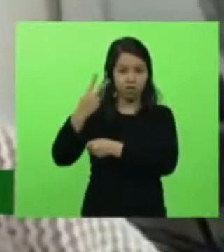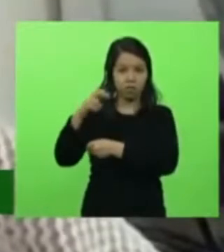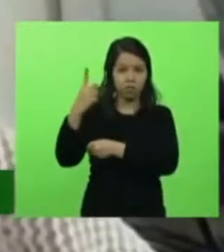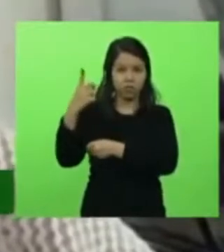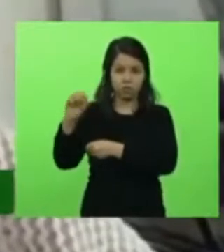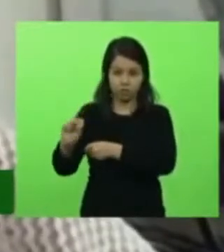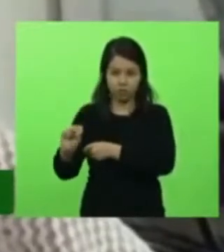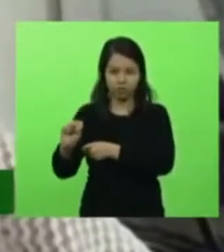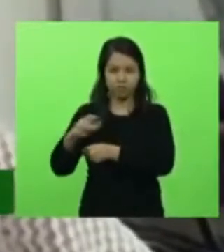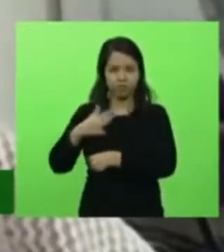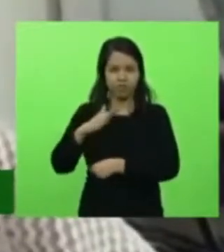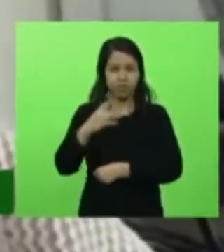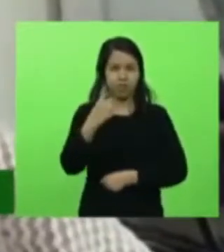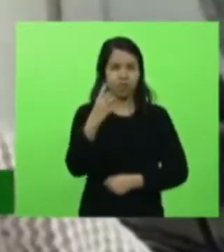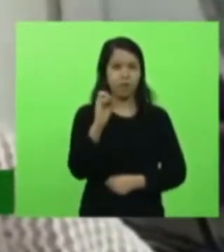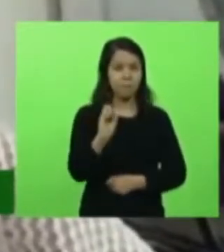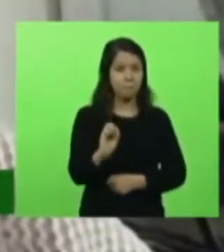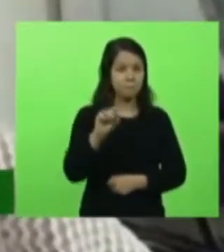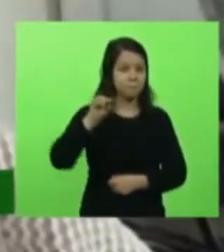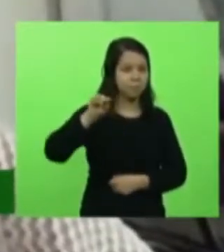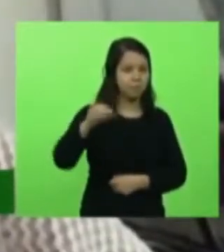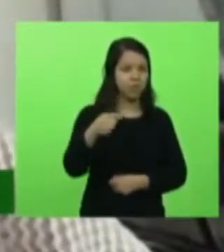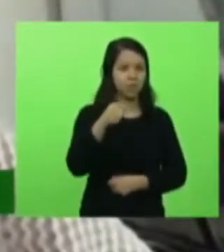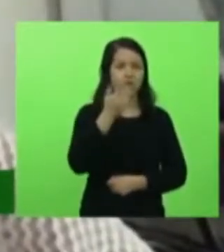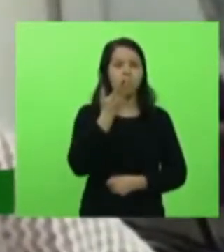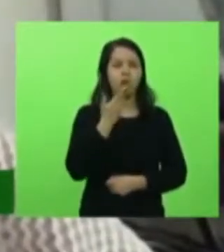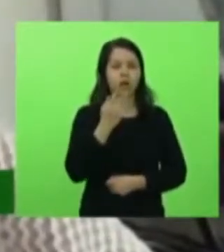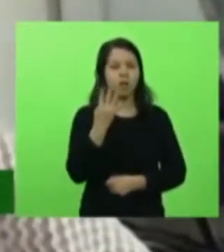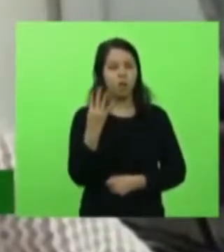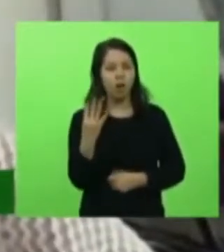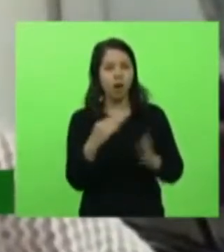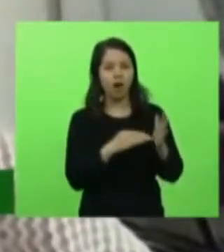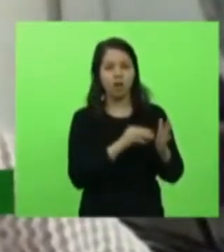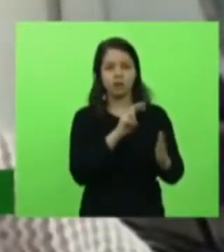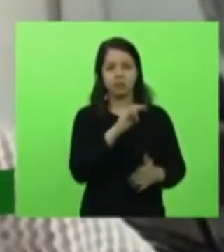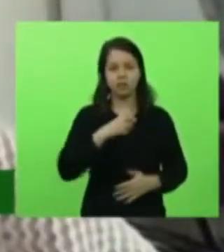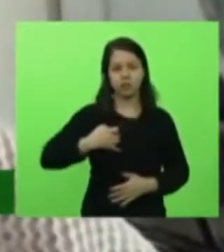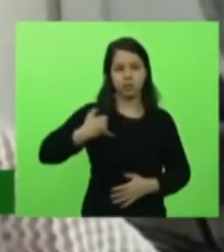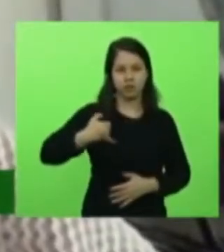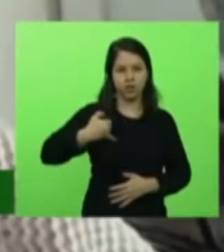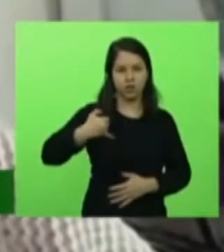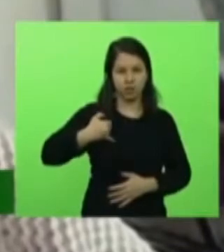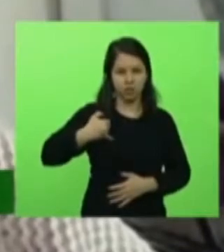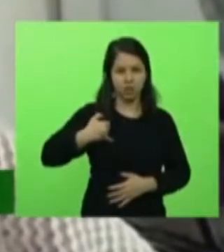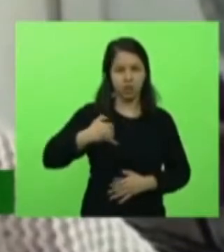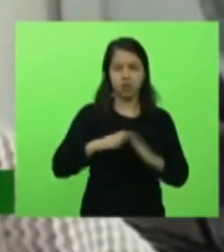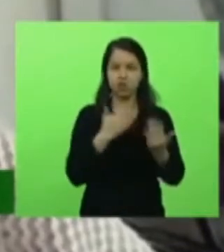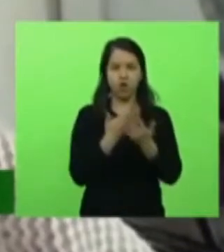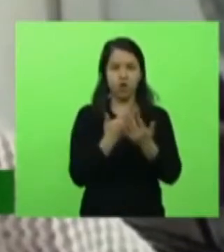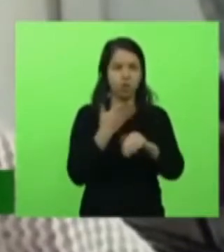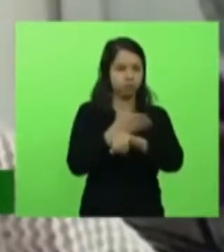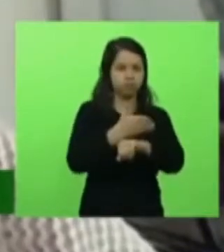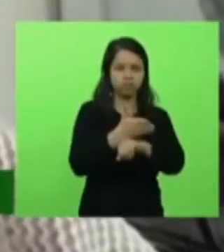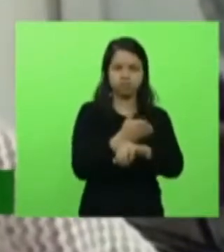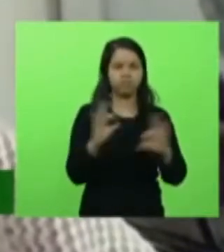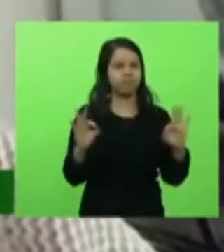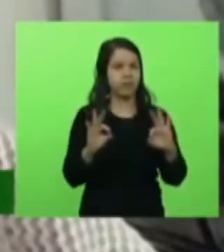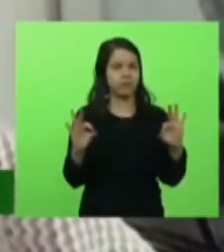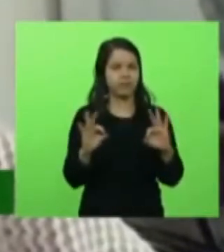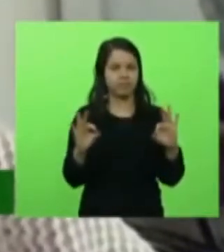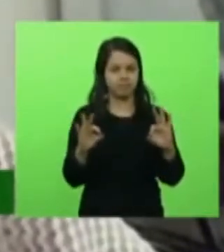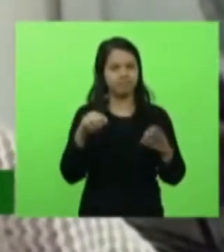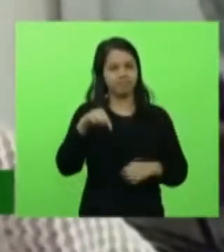Cerca de 10 mil crianças de 4 e 5 anos estão fora da escola em Santa Catarina,